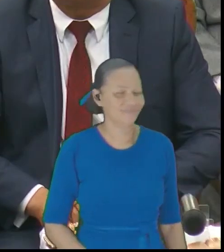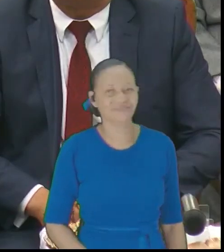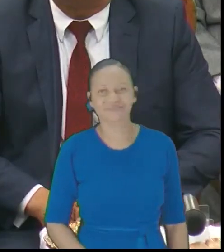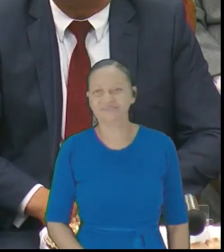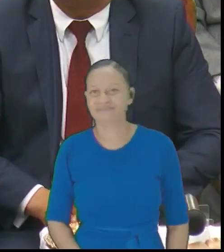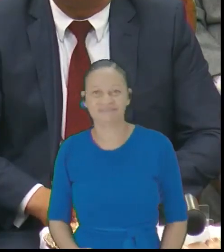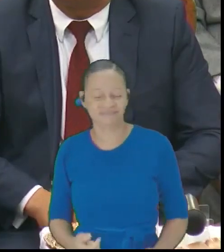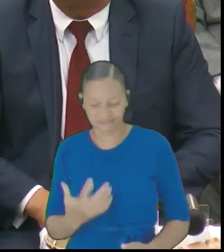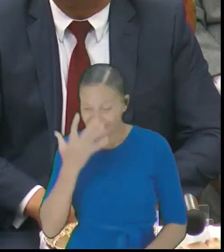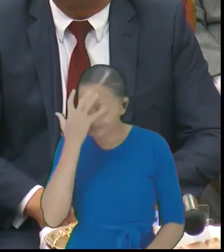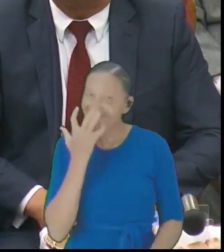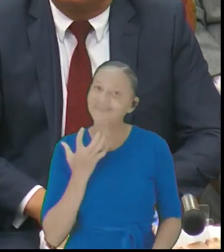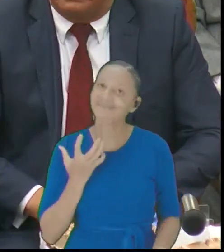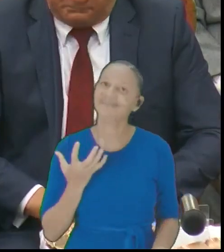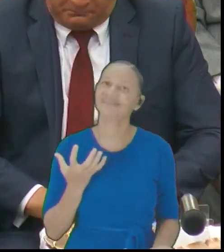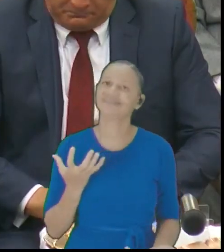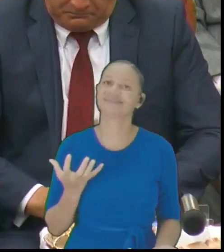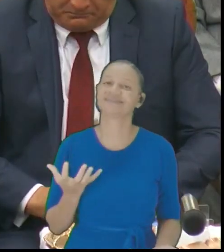Isso é um negócio sério, irmão.